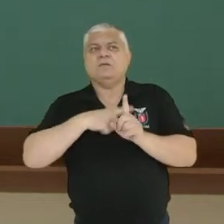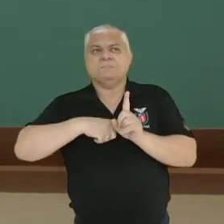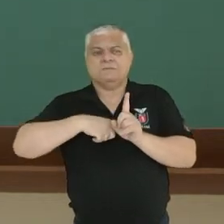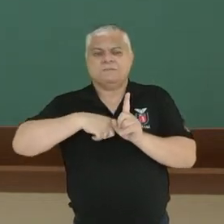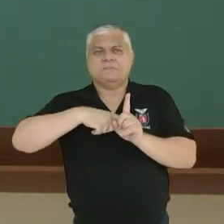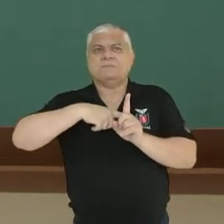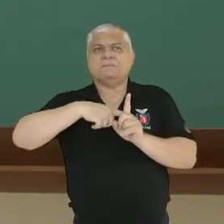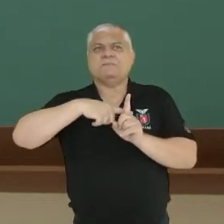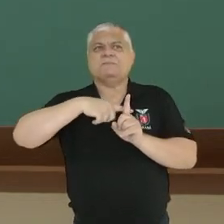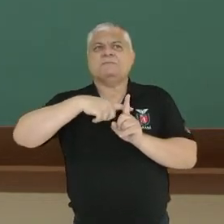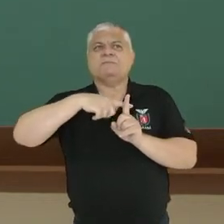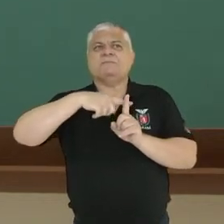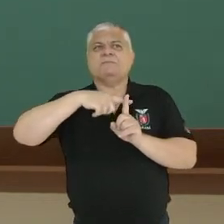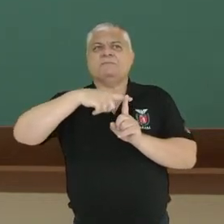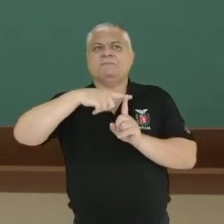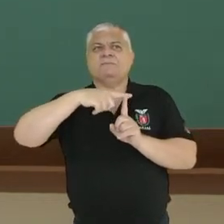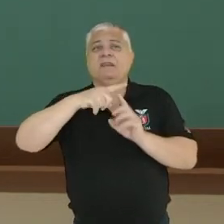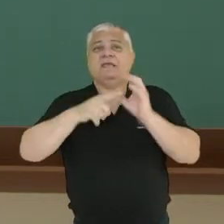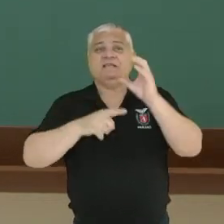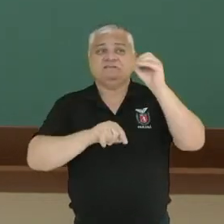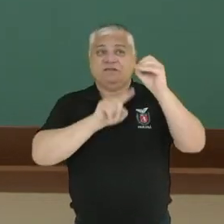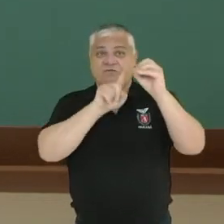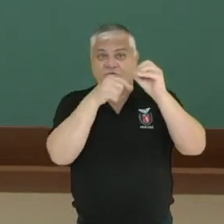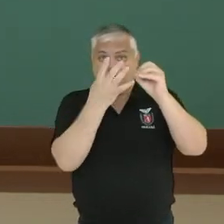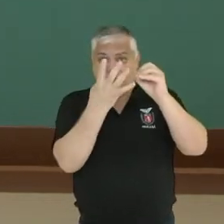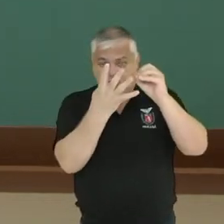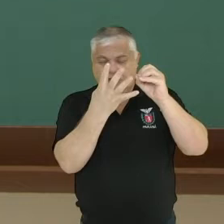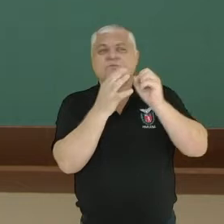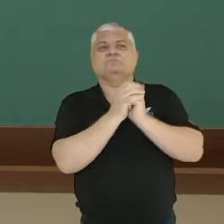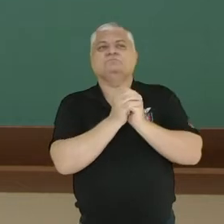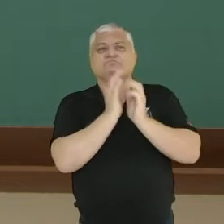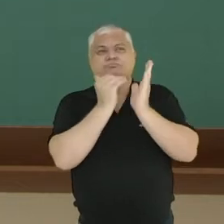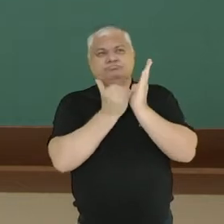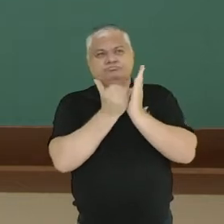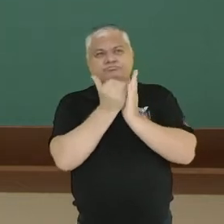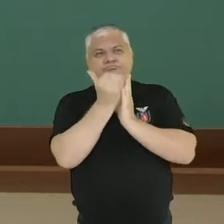pelo altímetro era 0,4 atm.